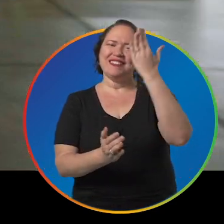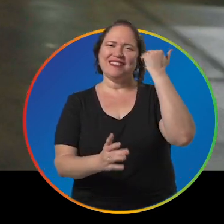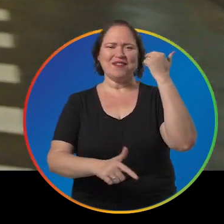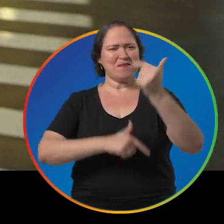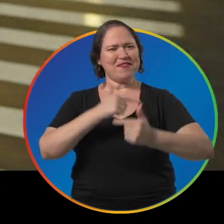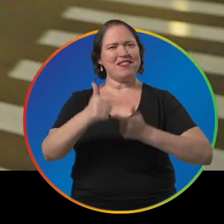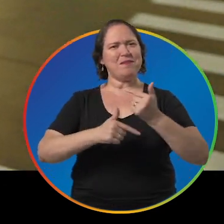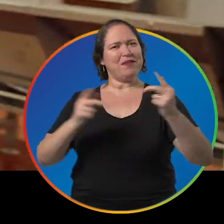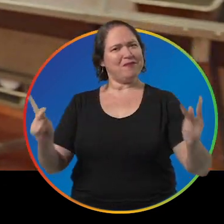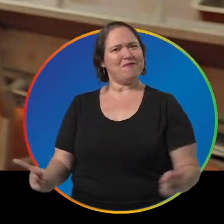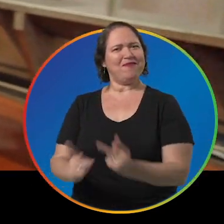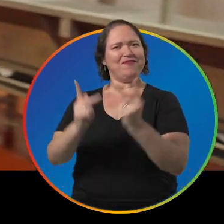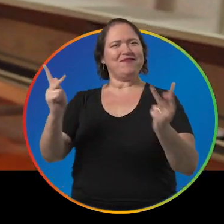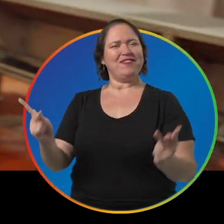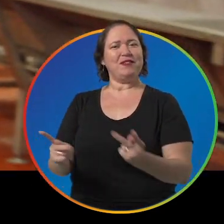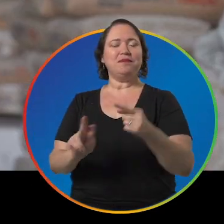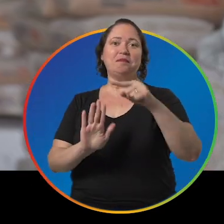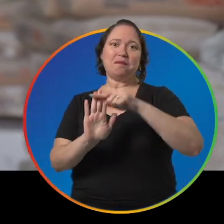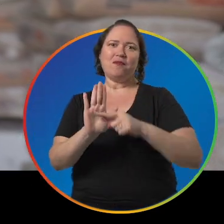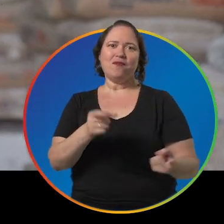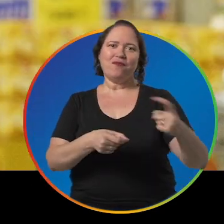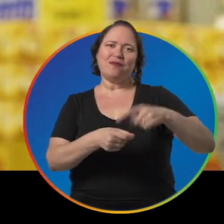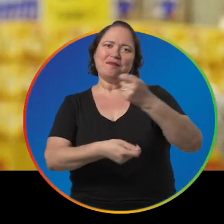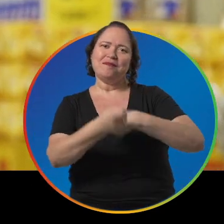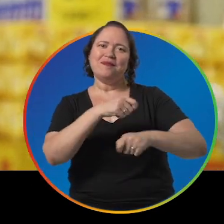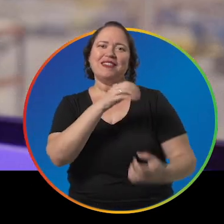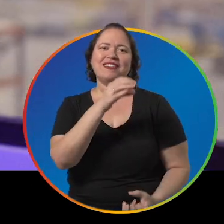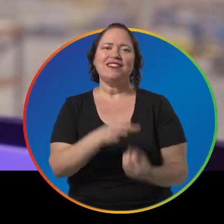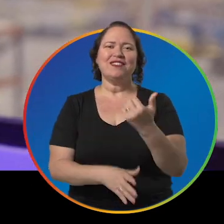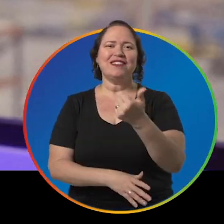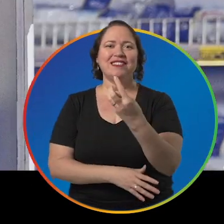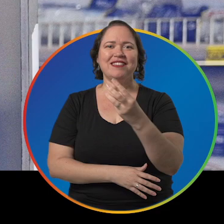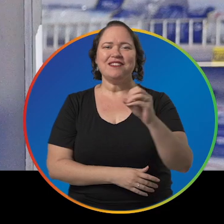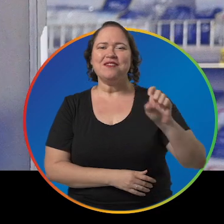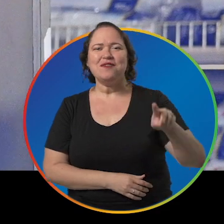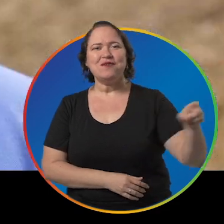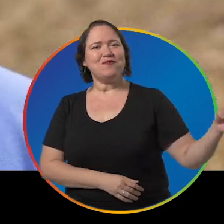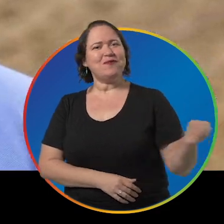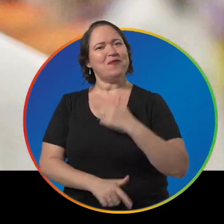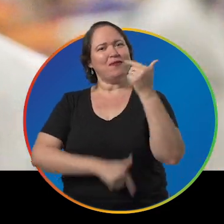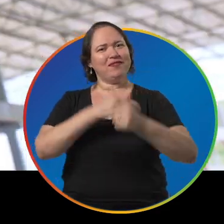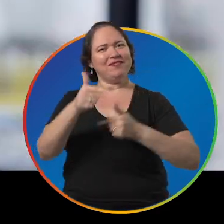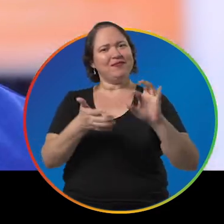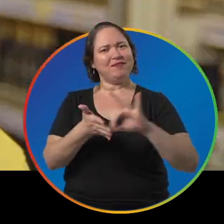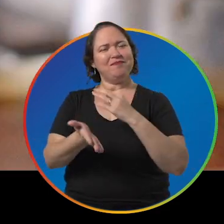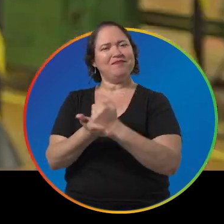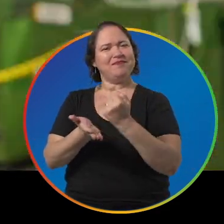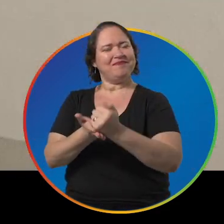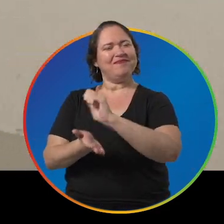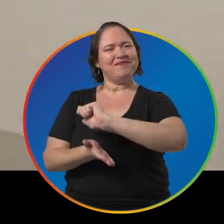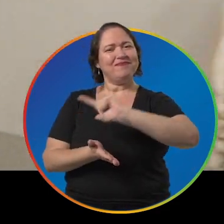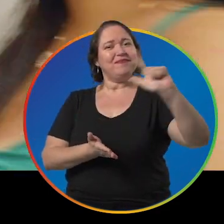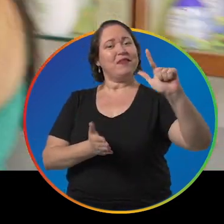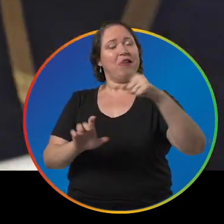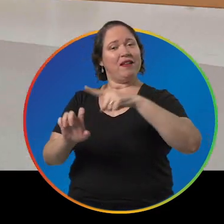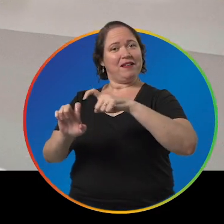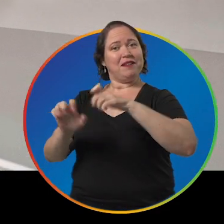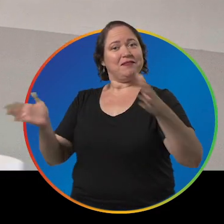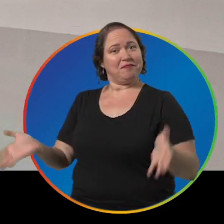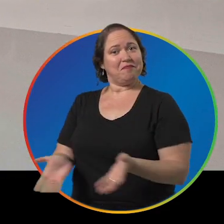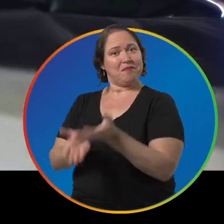Pernambuco sabe dar valor ao trabalho. O Plano Retomada já criou 130 mil novos empregos com carteira assinada,